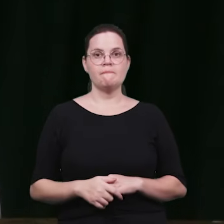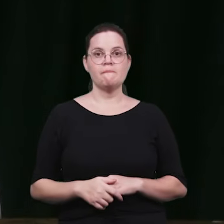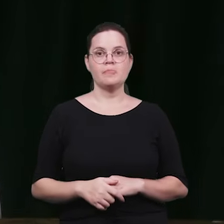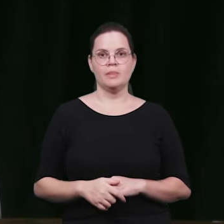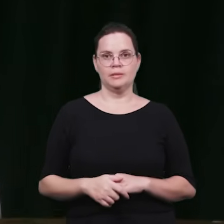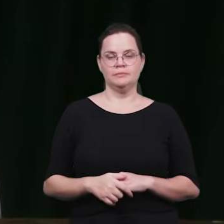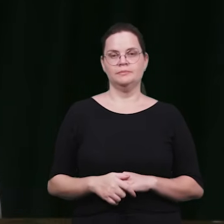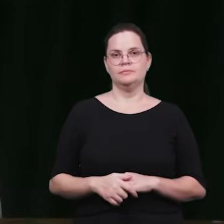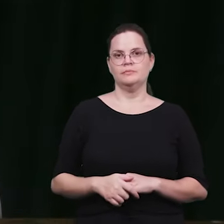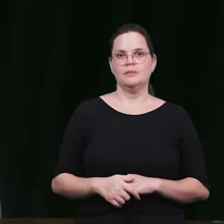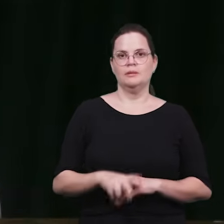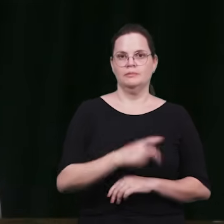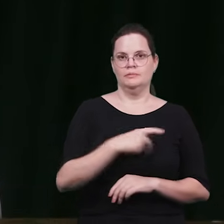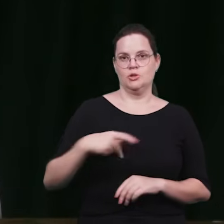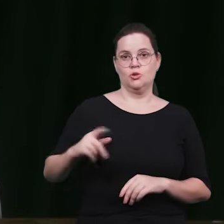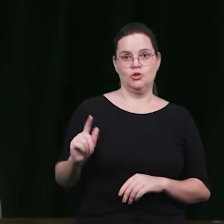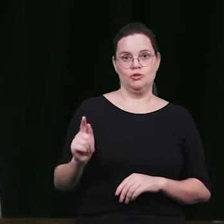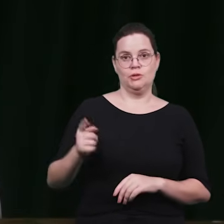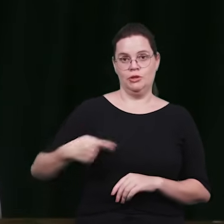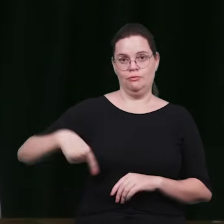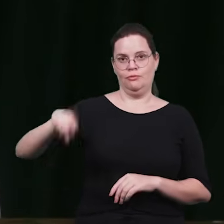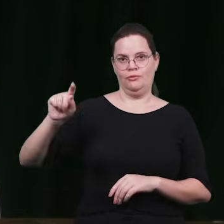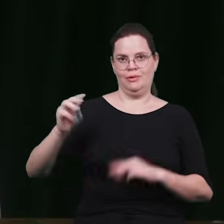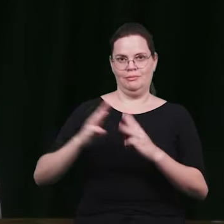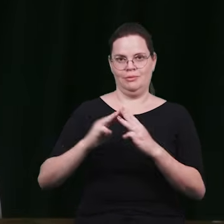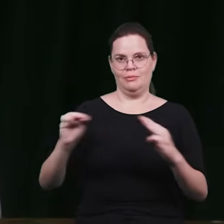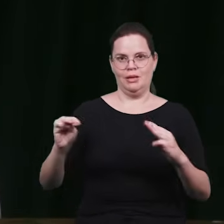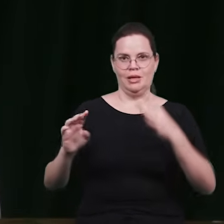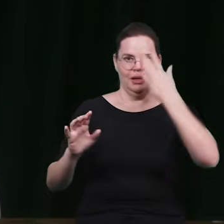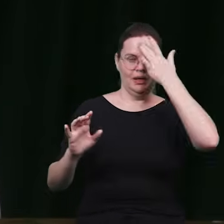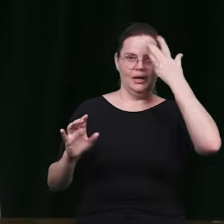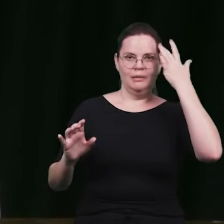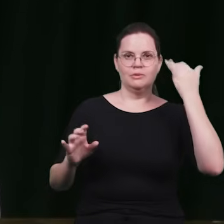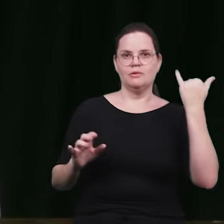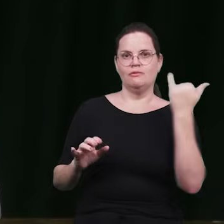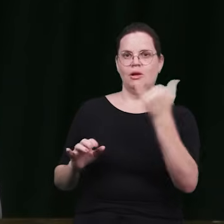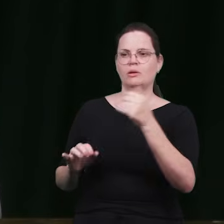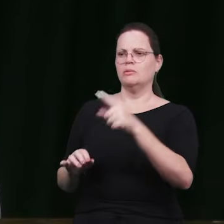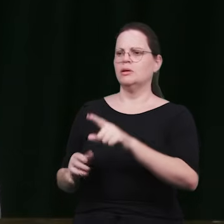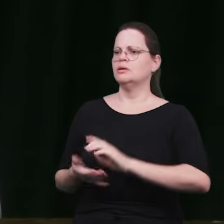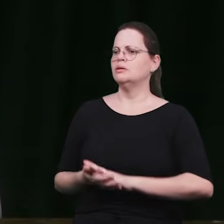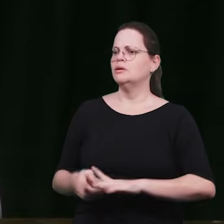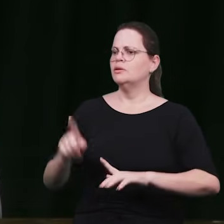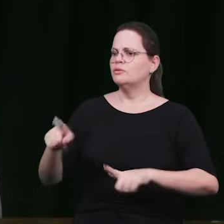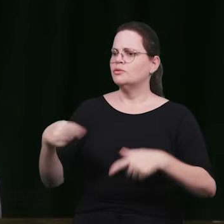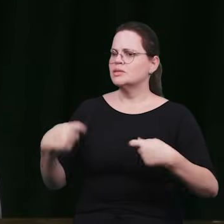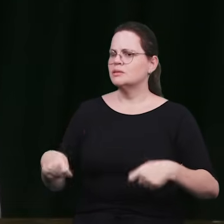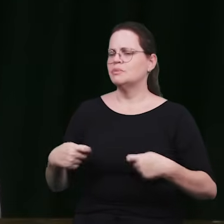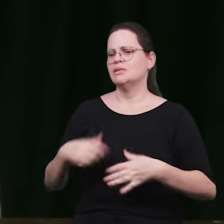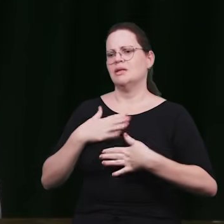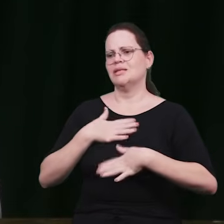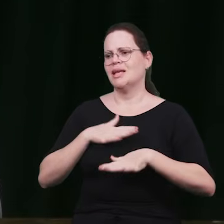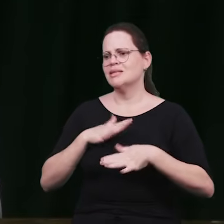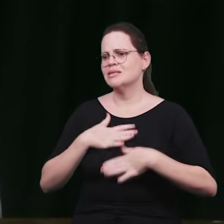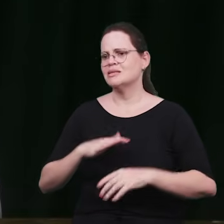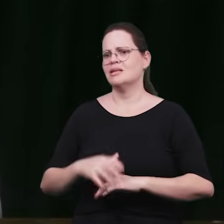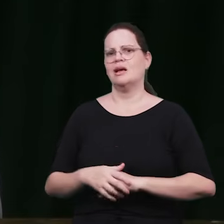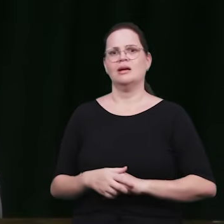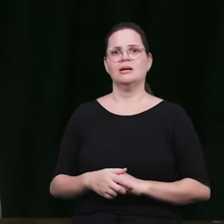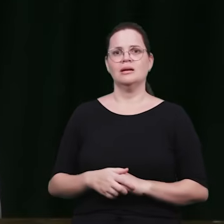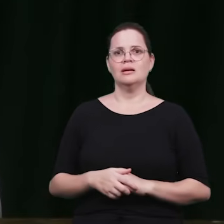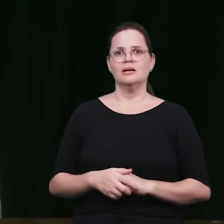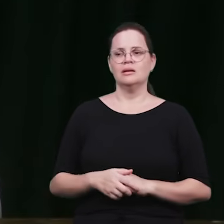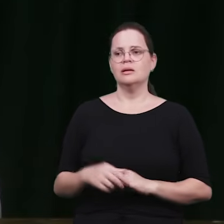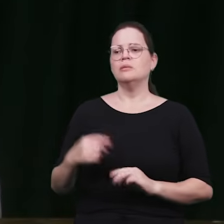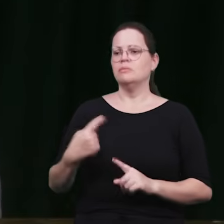Manaim e alguém virou para ele e falou assim: "Não, olha, você precisa descansar", porque